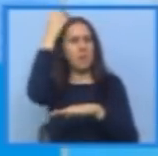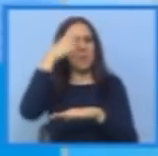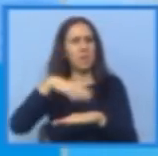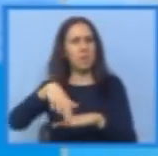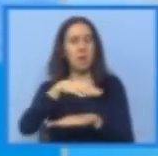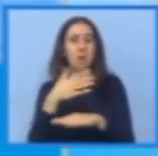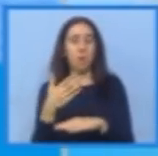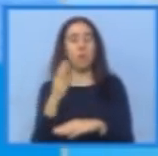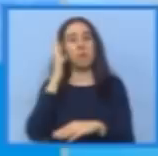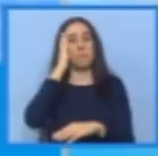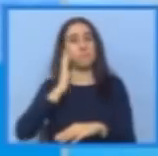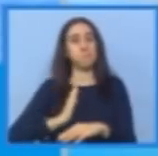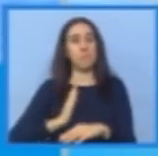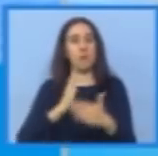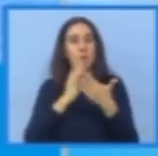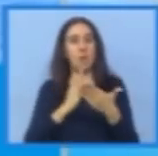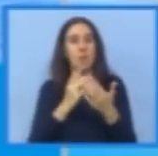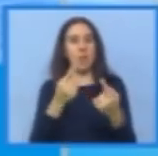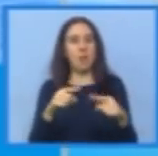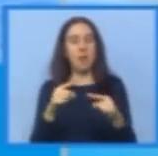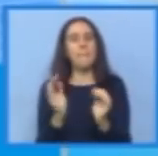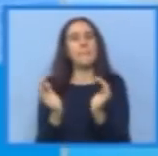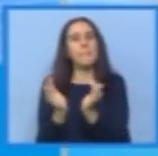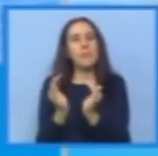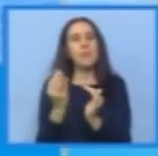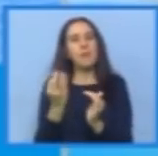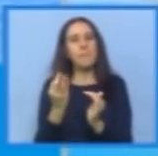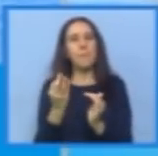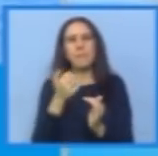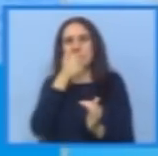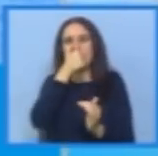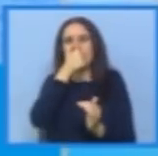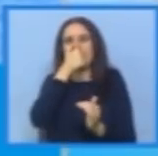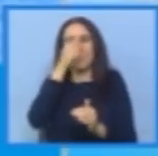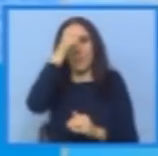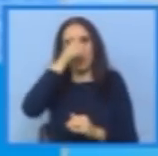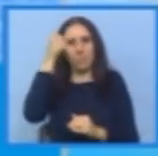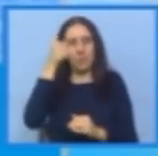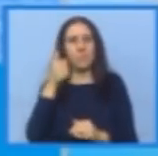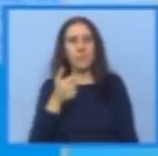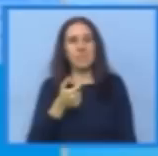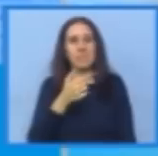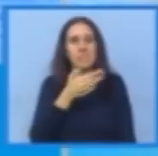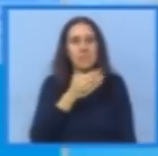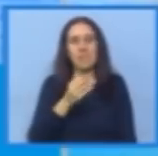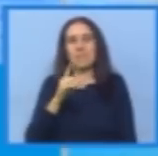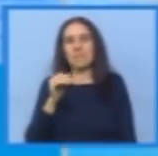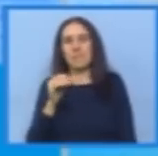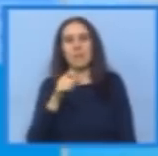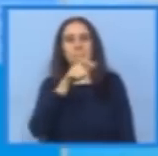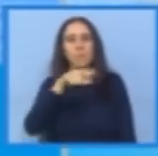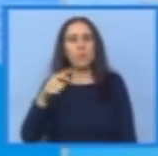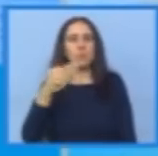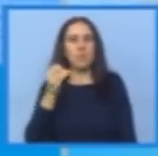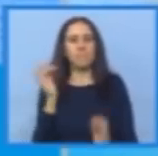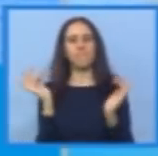agora a Academia Militar. Embora seja pequenina, fica cheia ao domingo, 60, 70 pessoas às